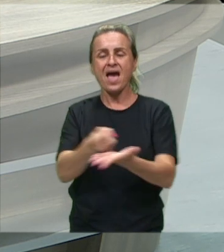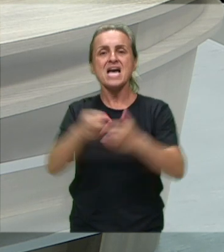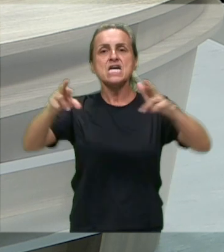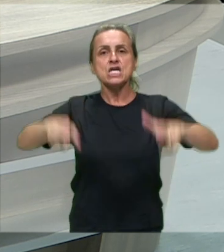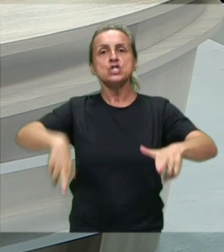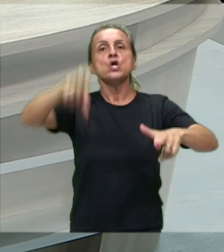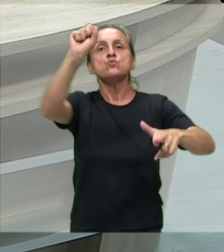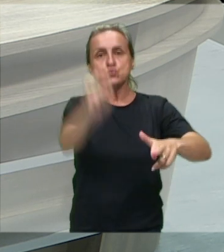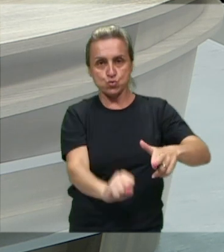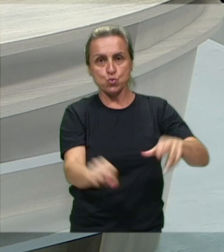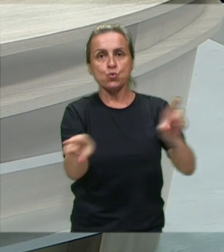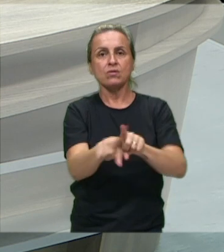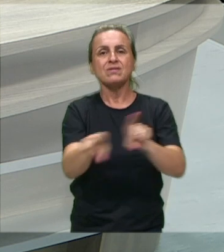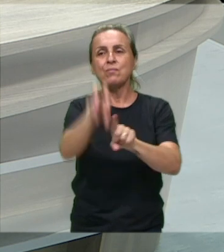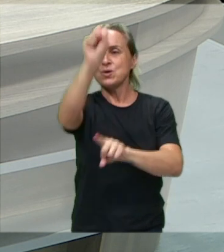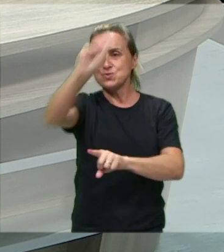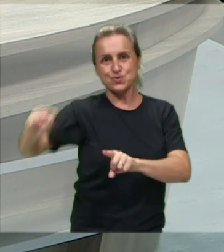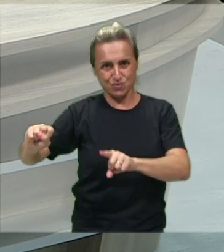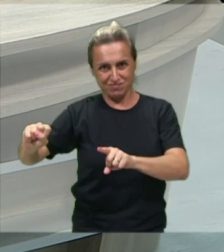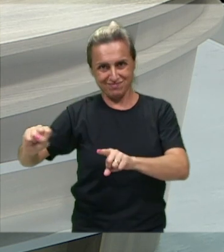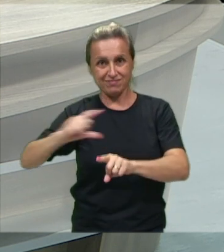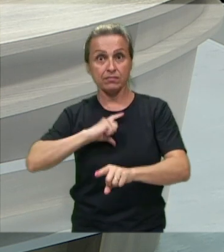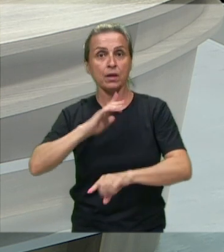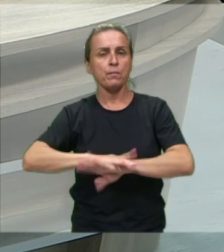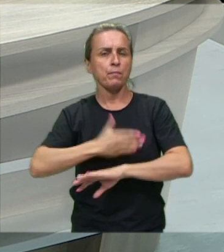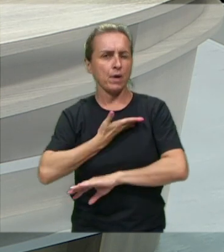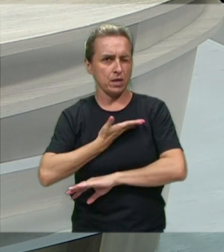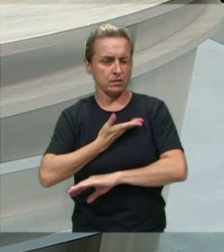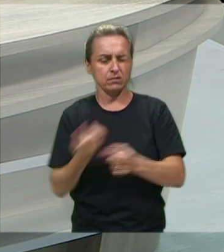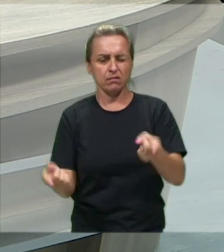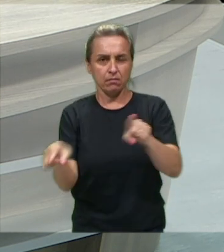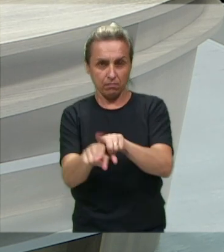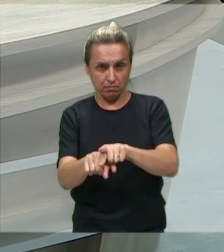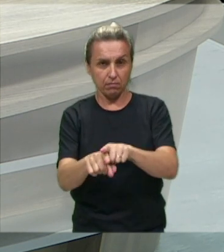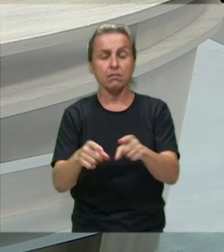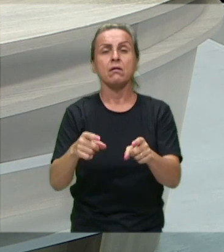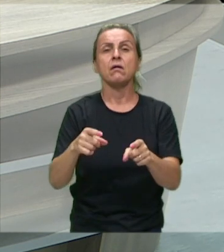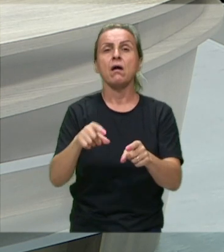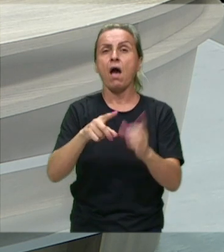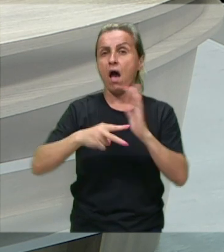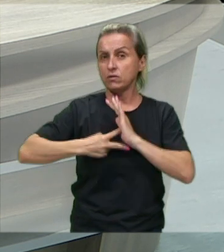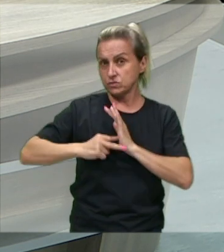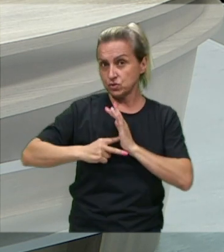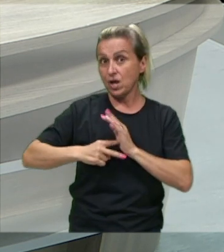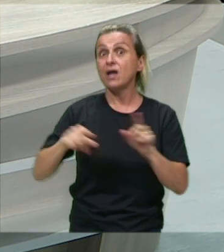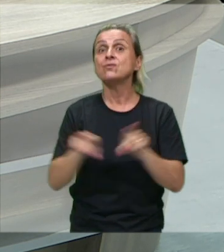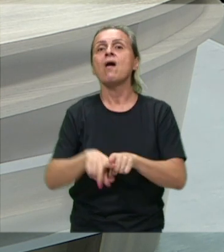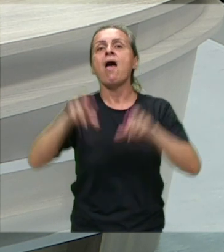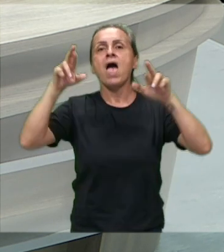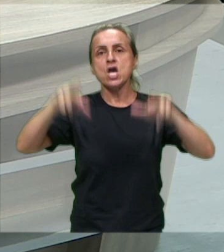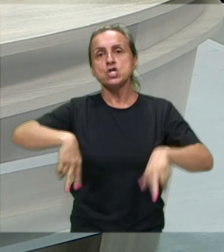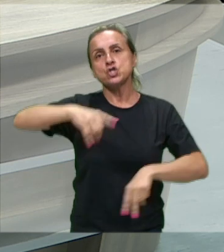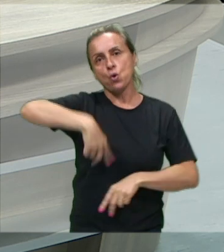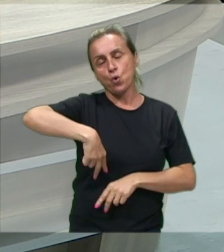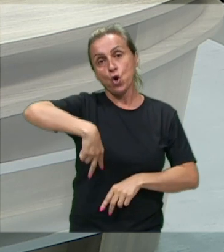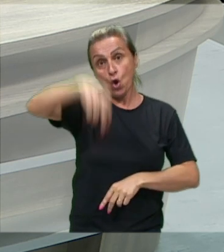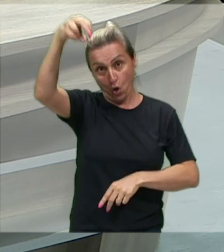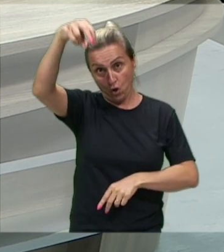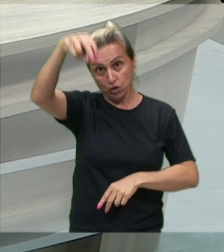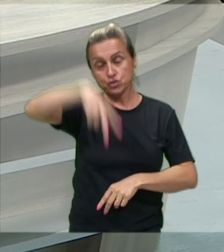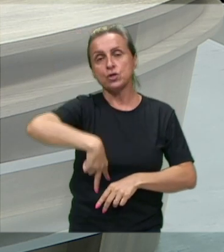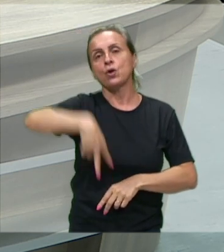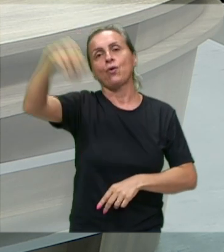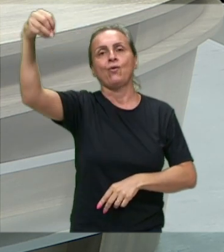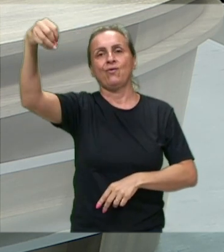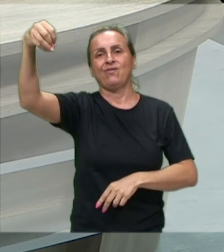Sul. Tem outro amigo que também é associado ao sindicato, mas responde para a região Nordeste e Norte. Todas as ideias